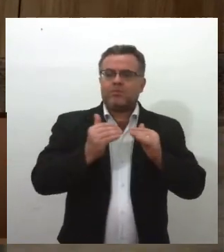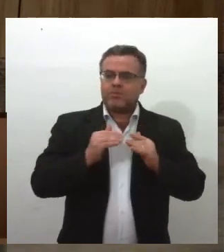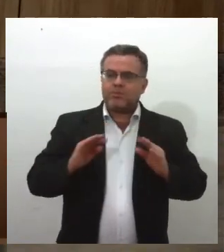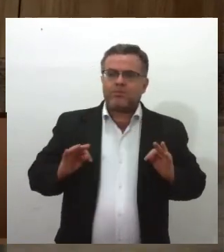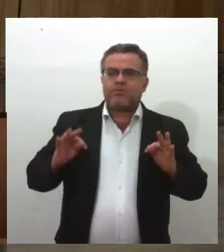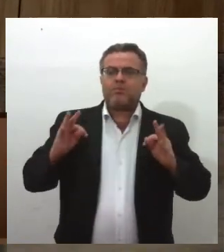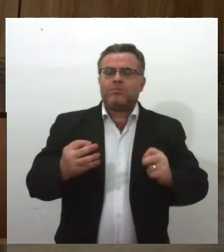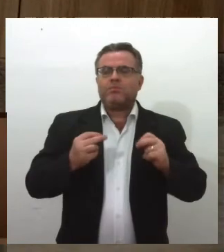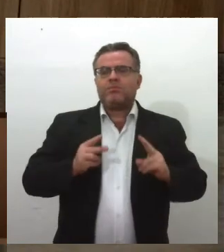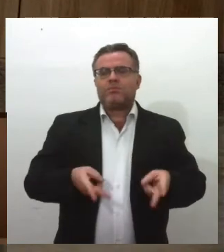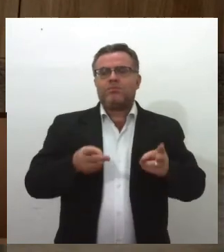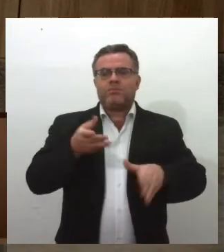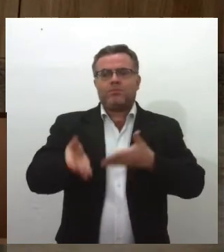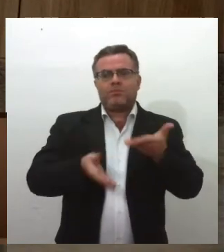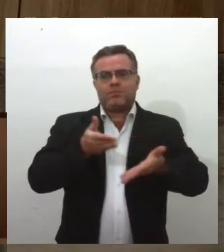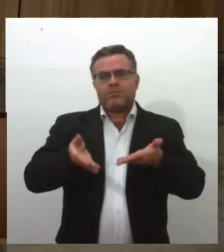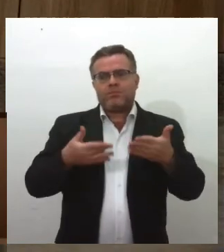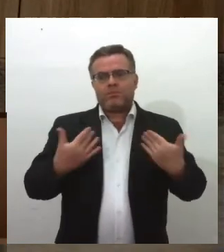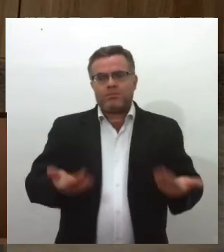do tratamento.